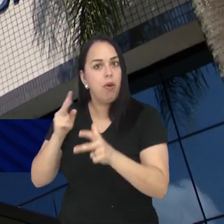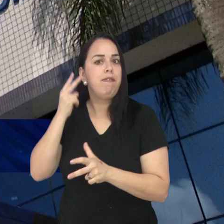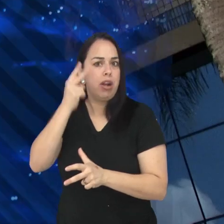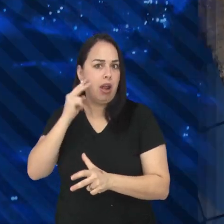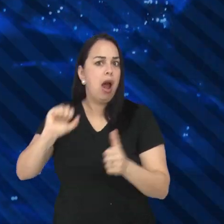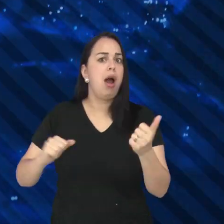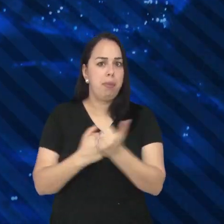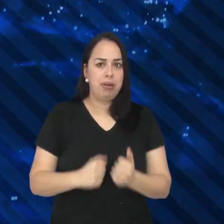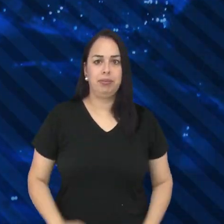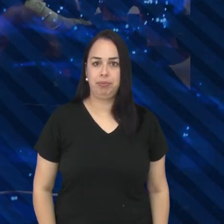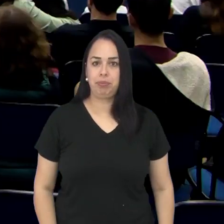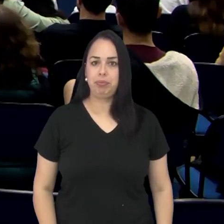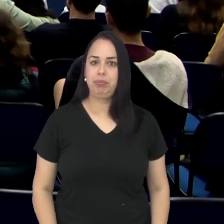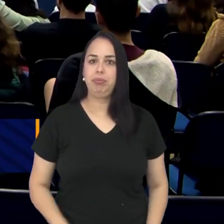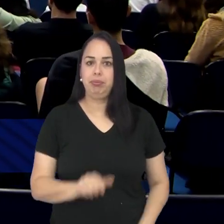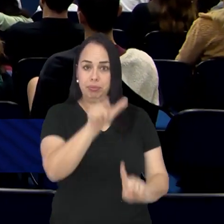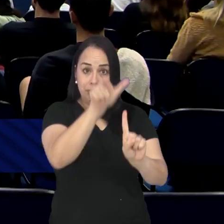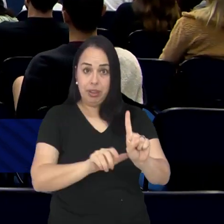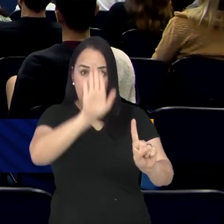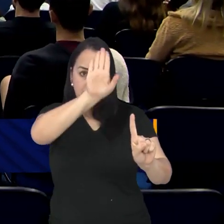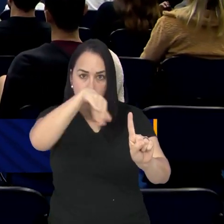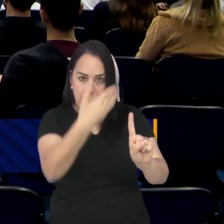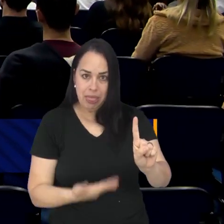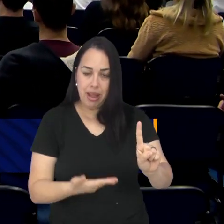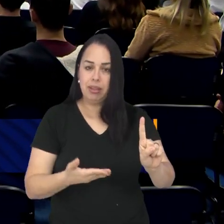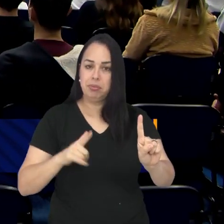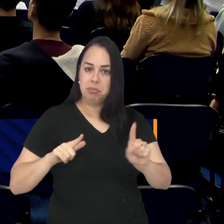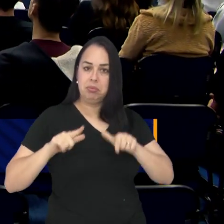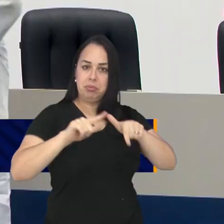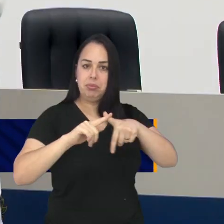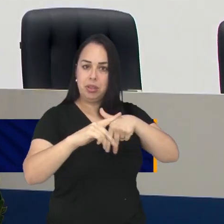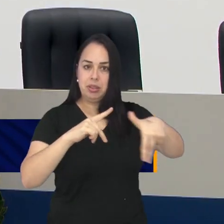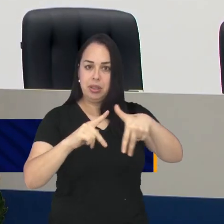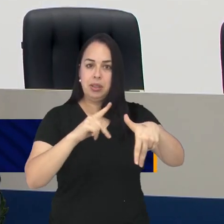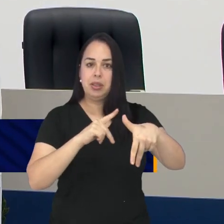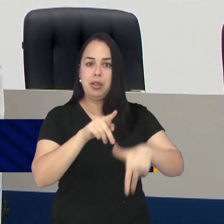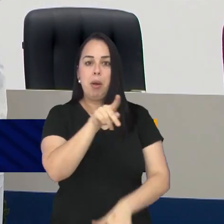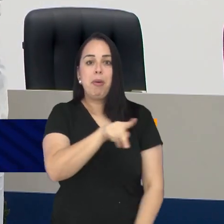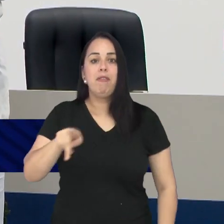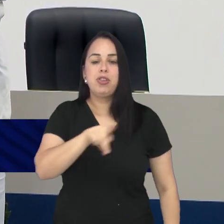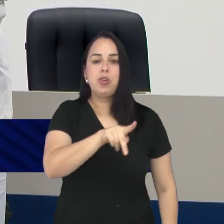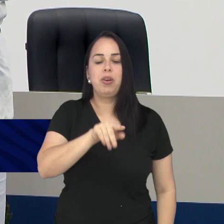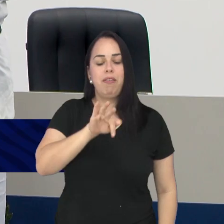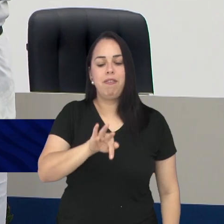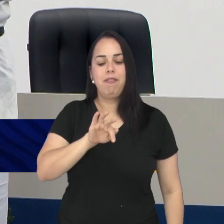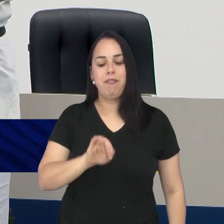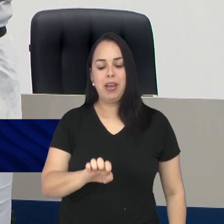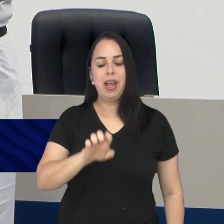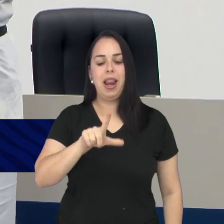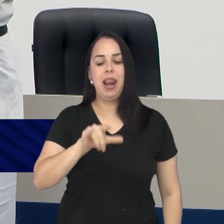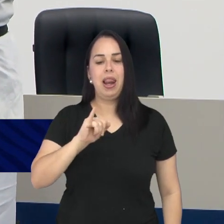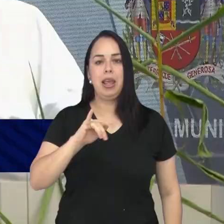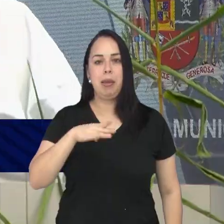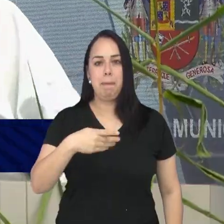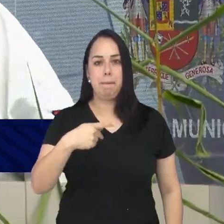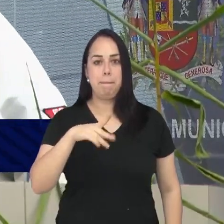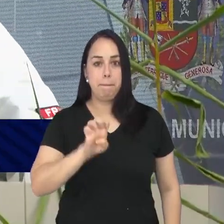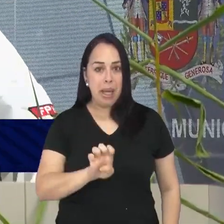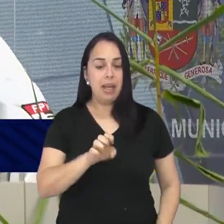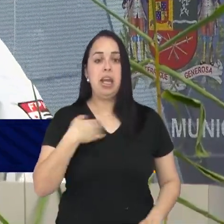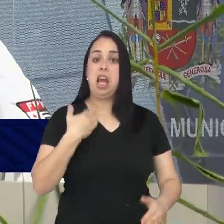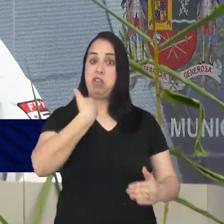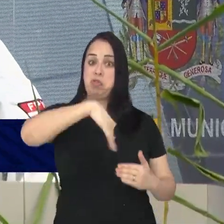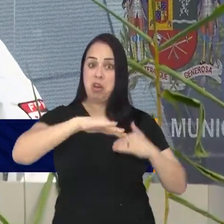da causa. Homenagem, Câmara concede título de cidadão joseense ao mestre de karatê Felipe Ferreira dos Santos.